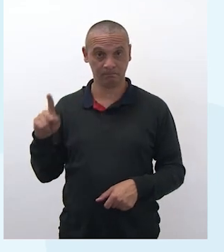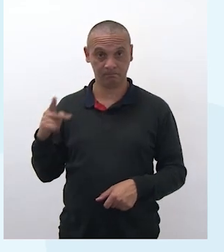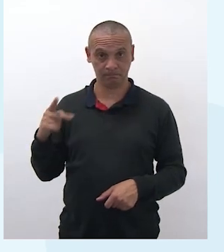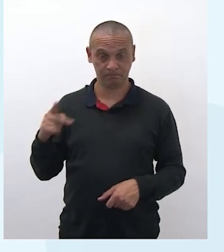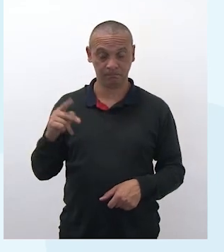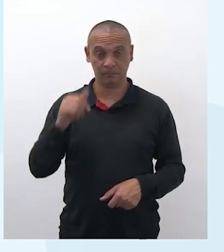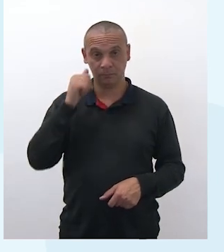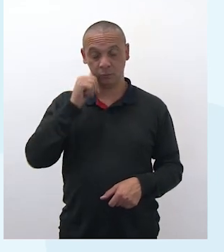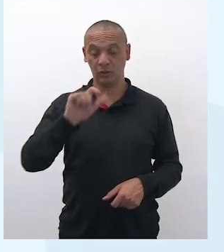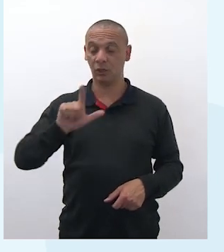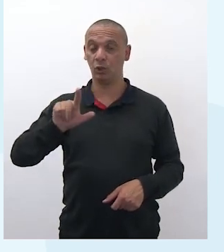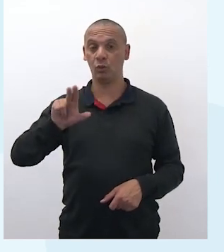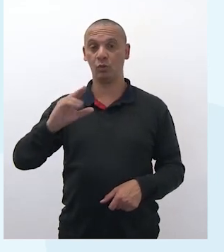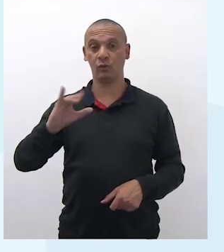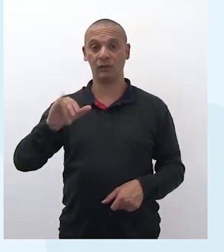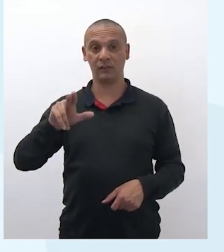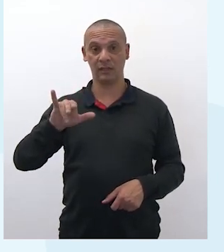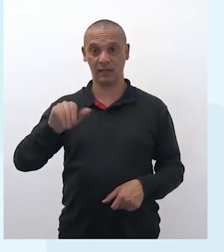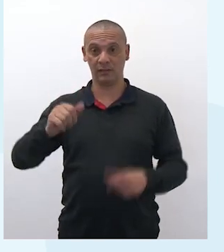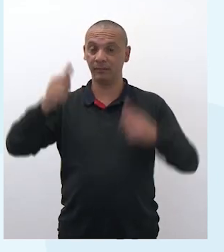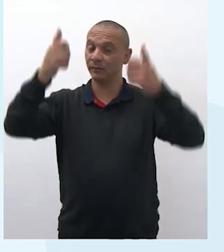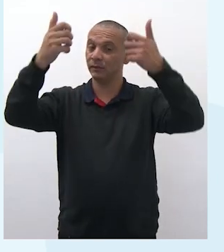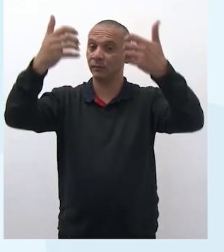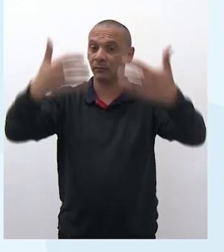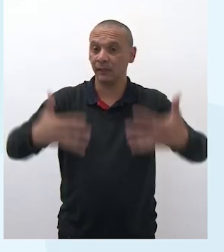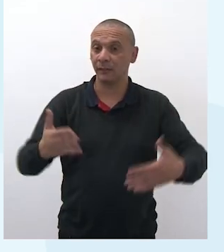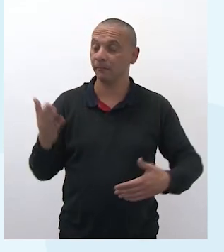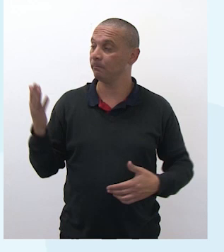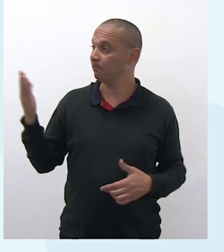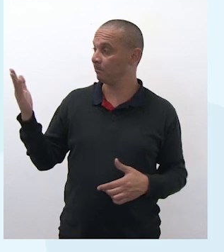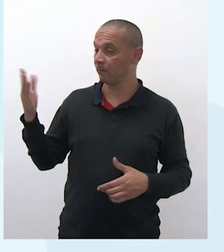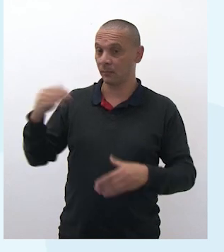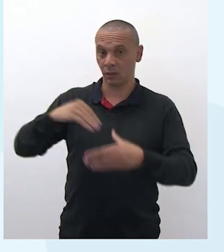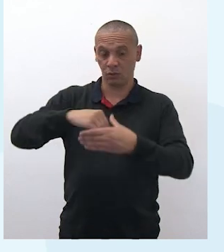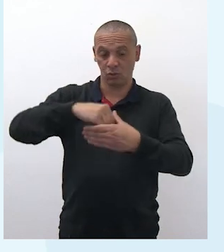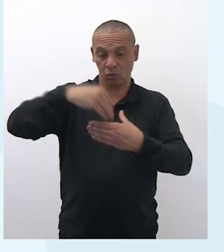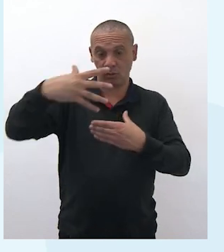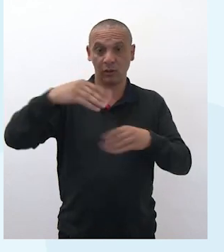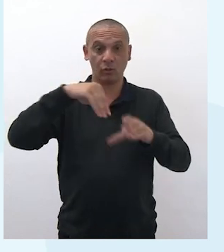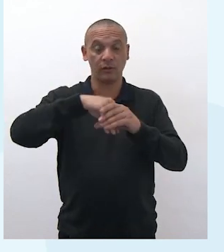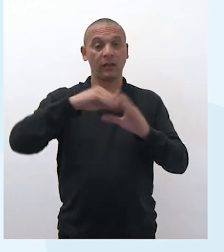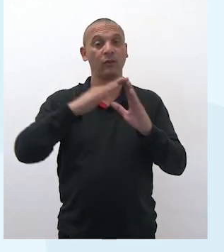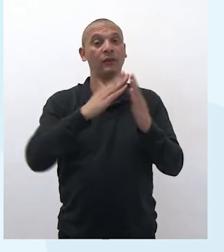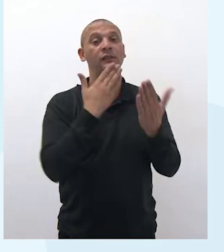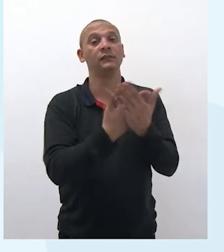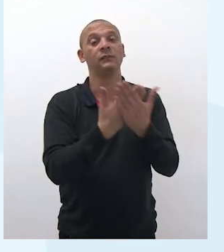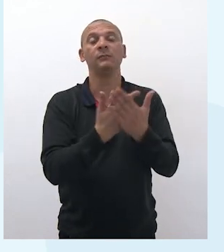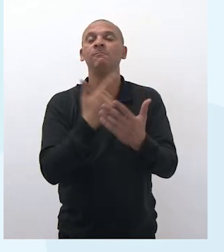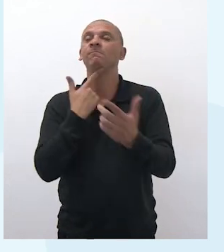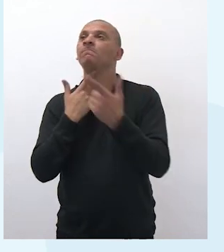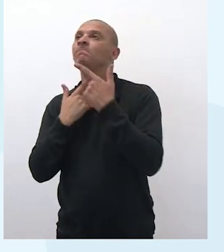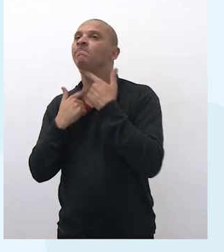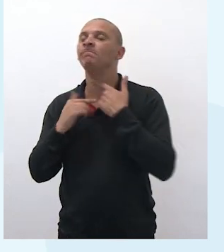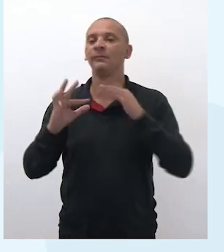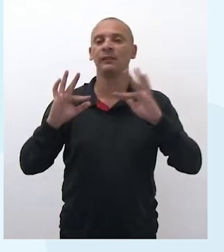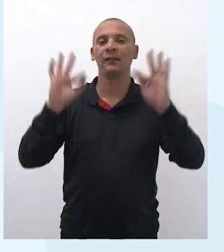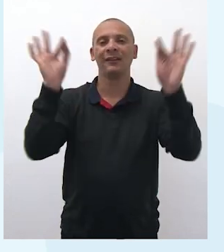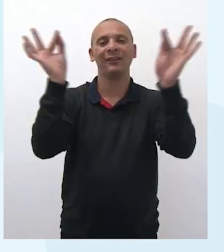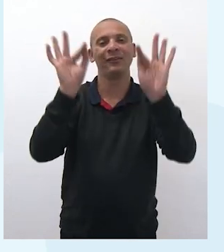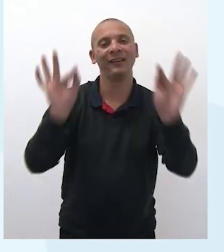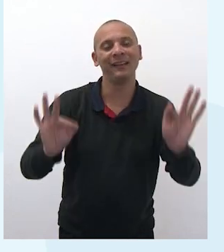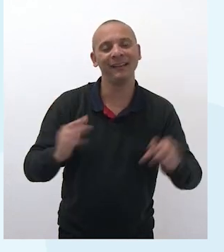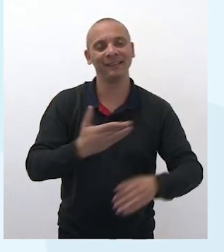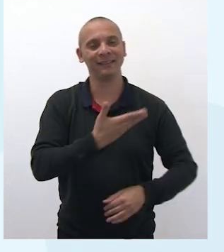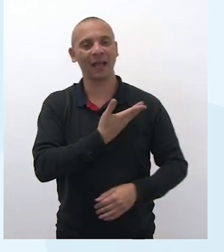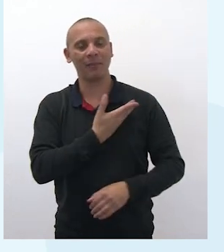do Cineia que relaciona o conteúdo escolar com os desejos de felicidades, amizades e